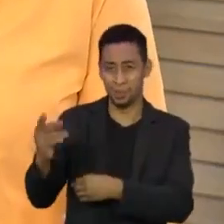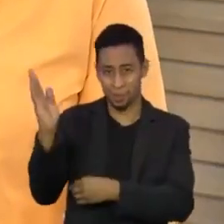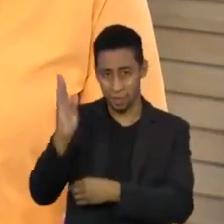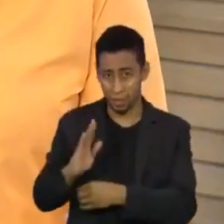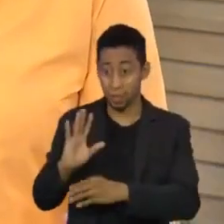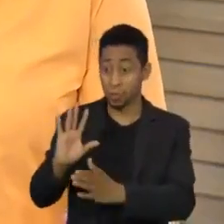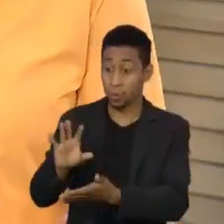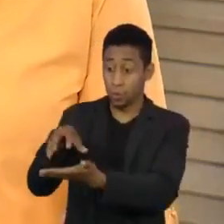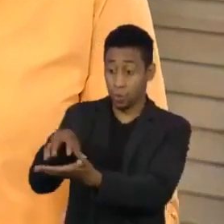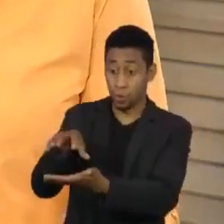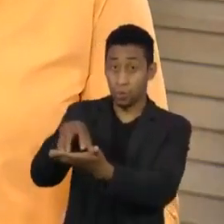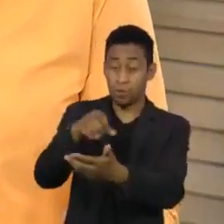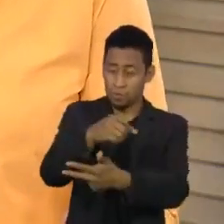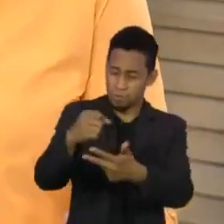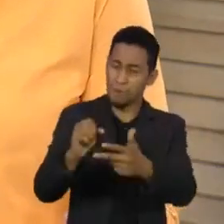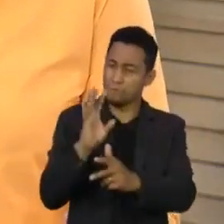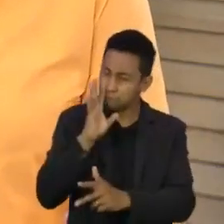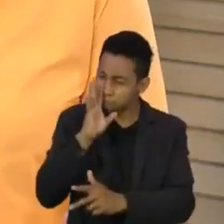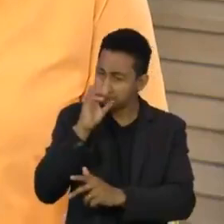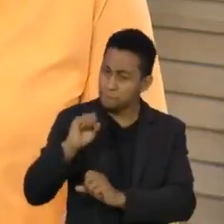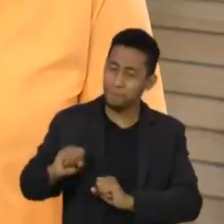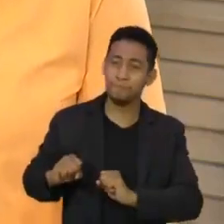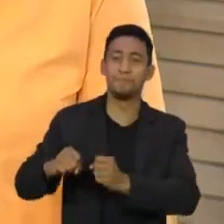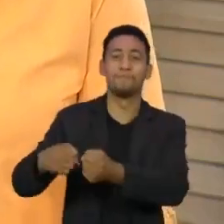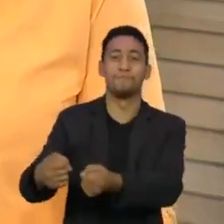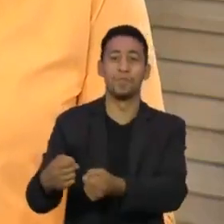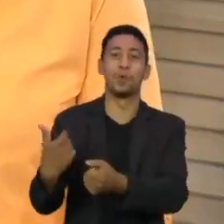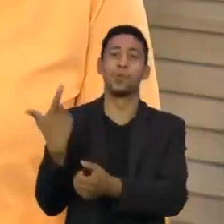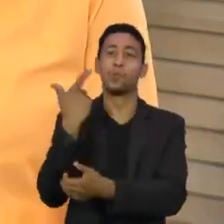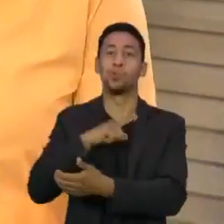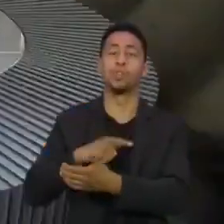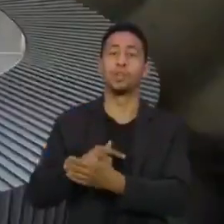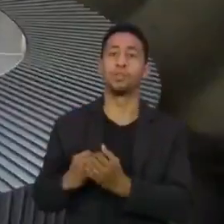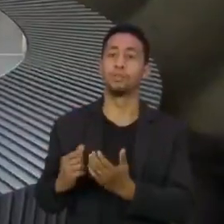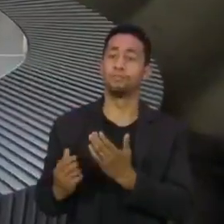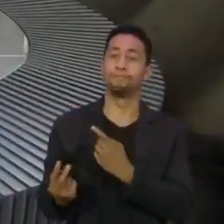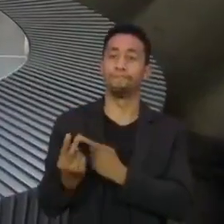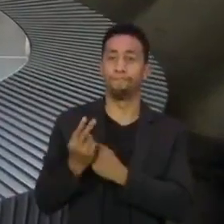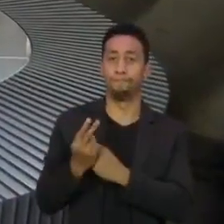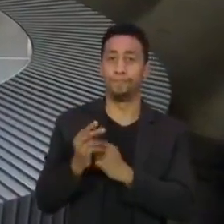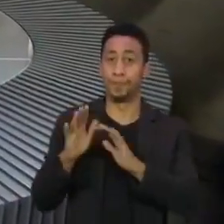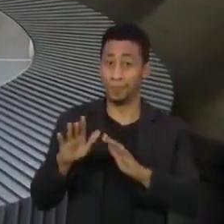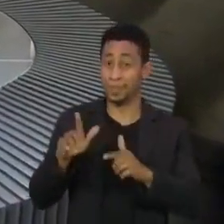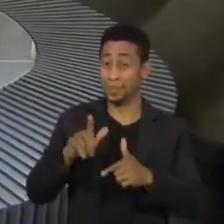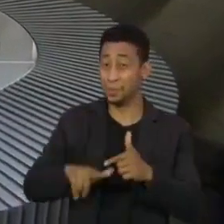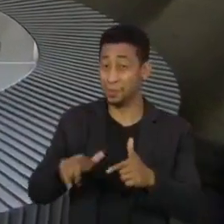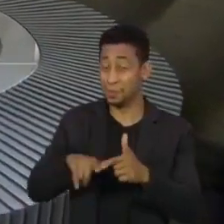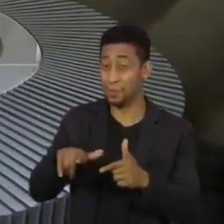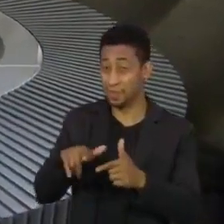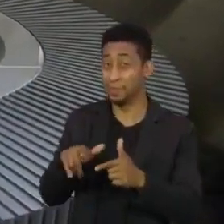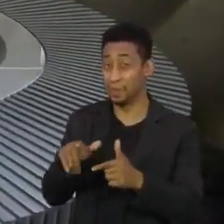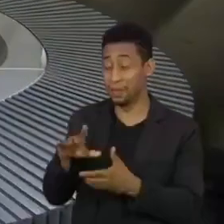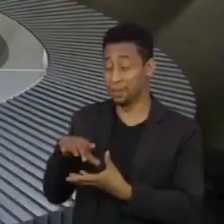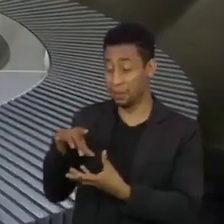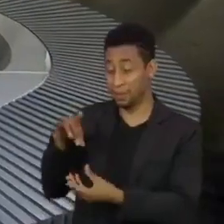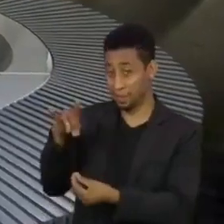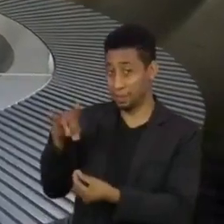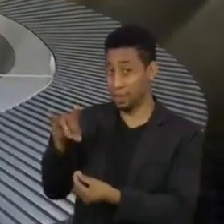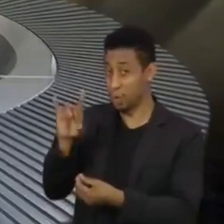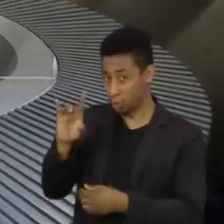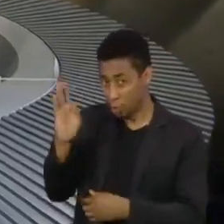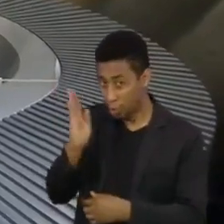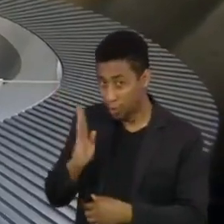instituições democráticas têm resistido e avançam em sua defesa. Mas a crise democrática não é só do